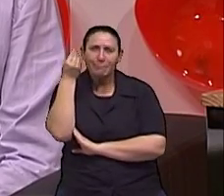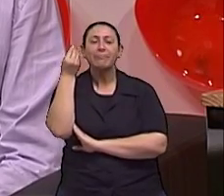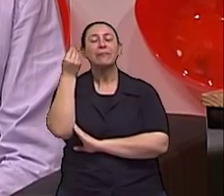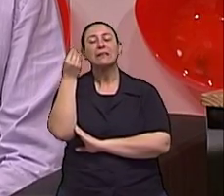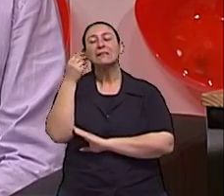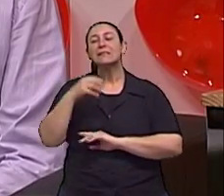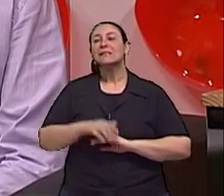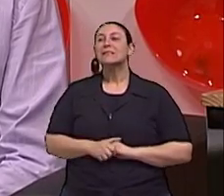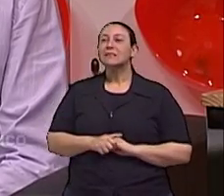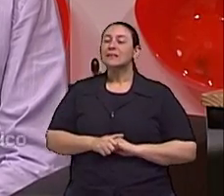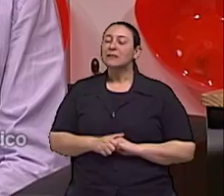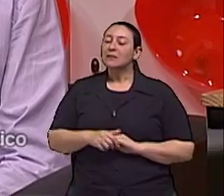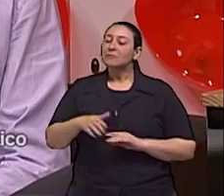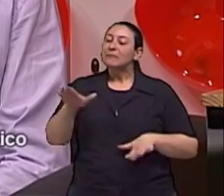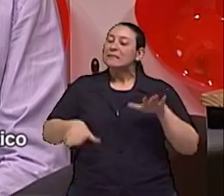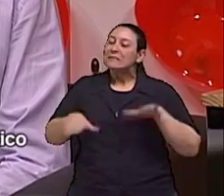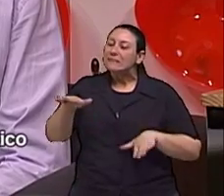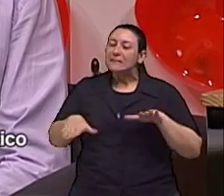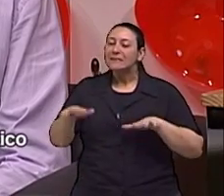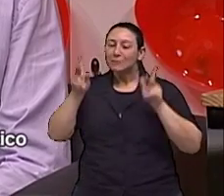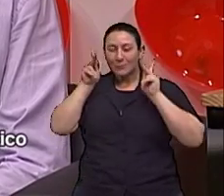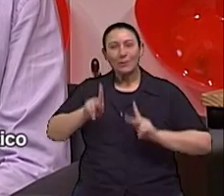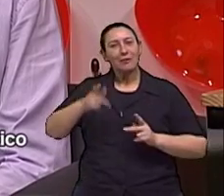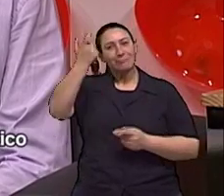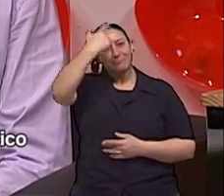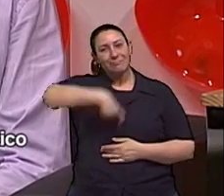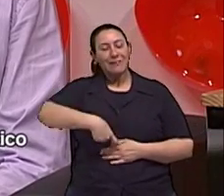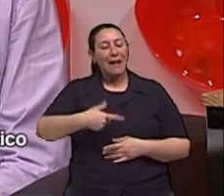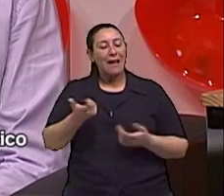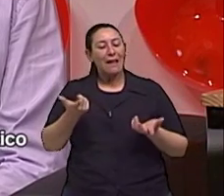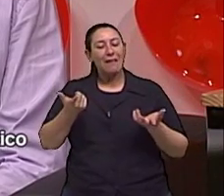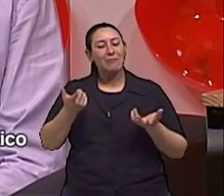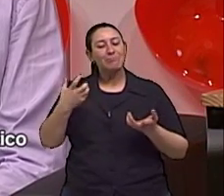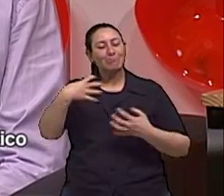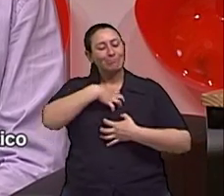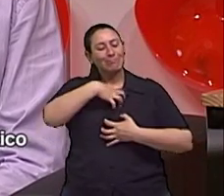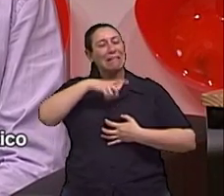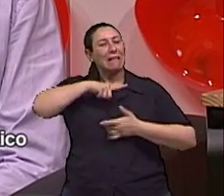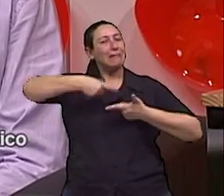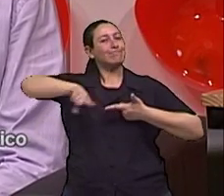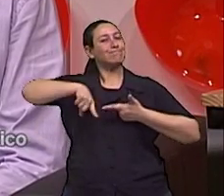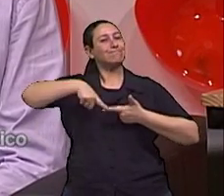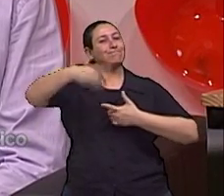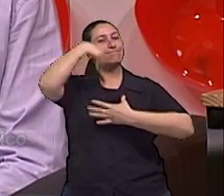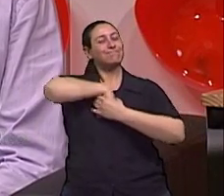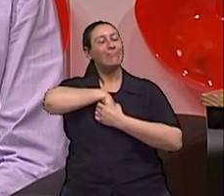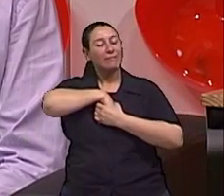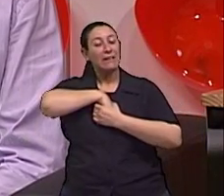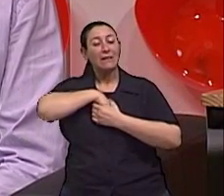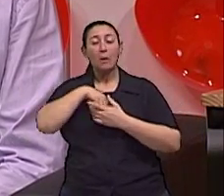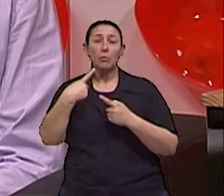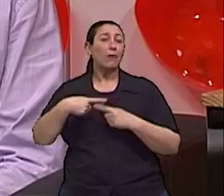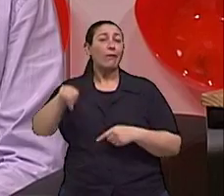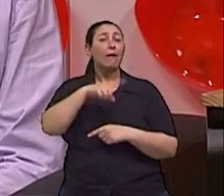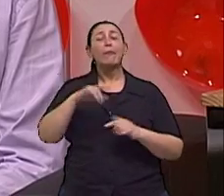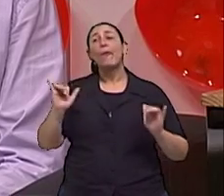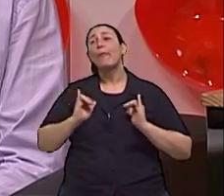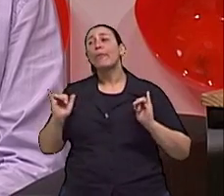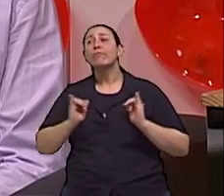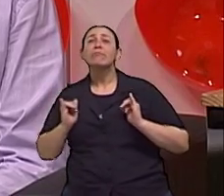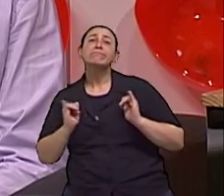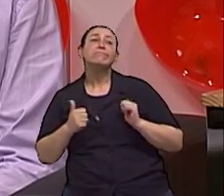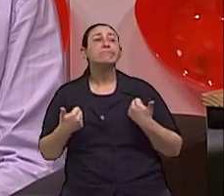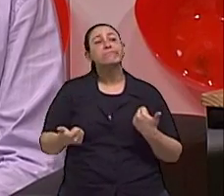pessoa está em crise, né? Ela precisa de uma crise para começar a pensar, porque enquanto nós estamos acomodados naquilo que nós